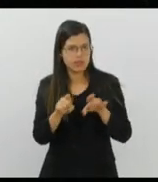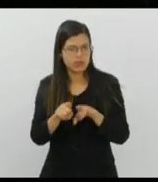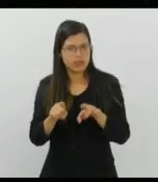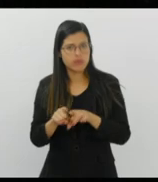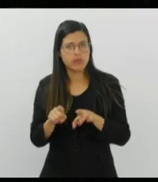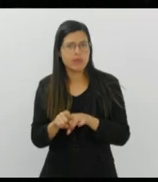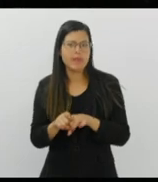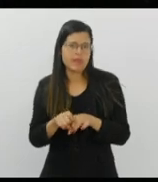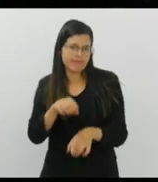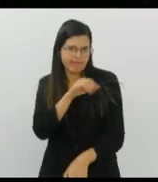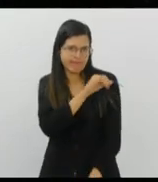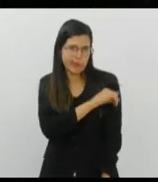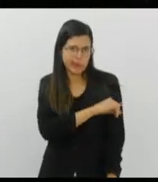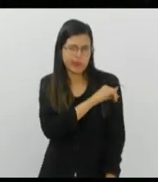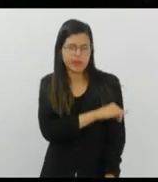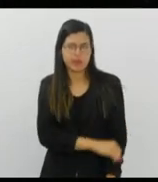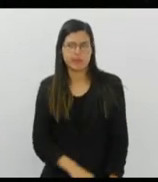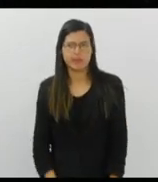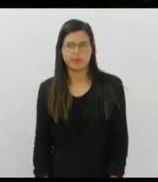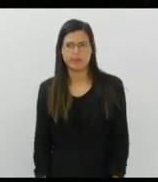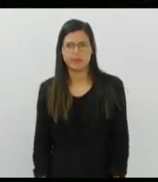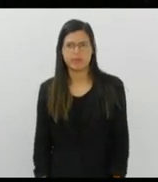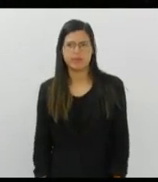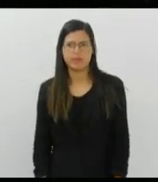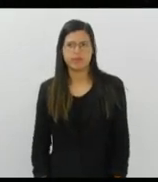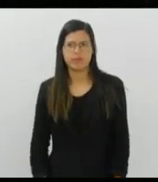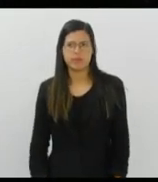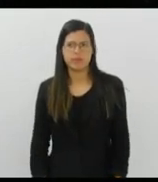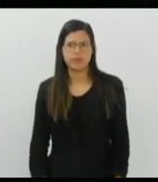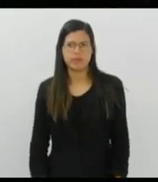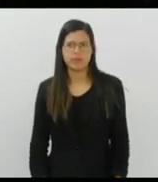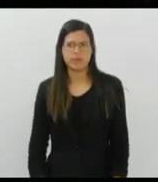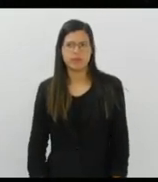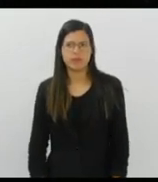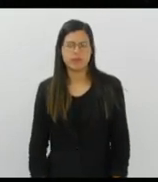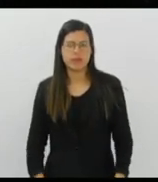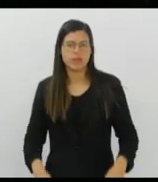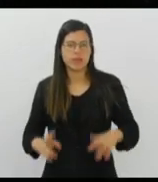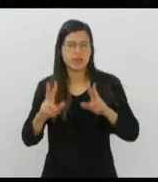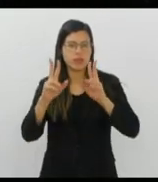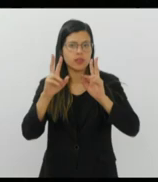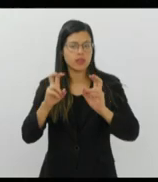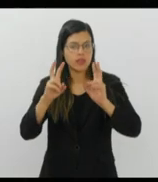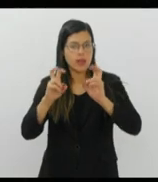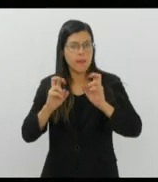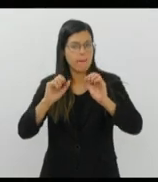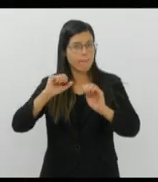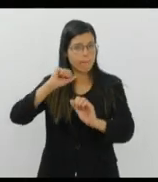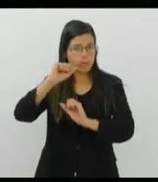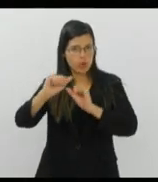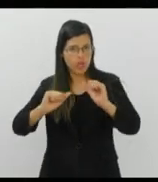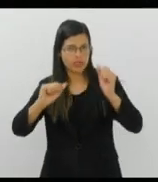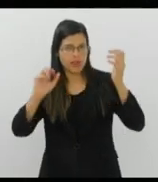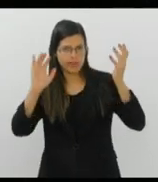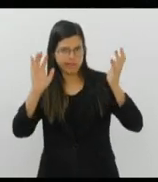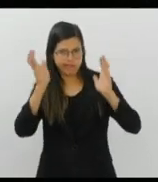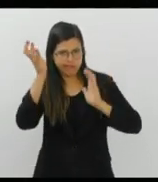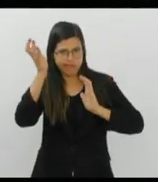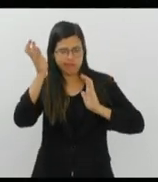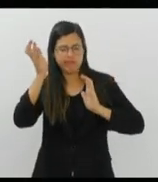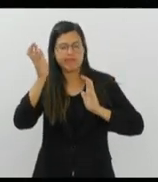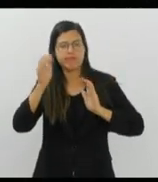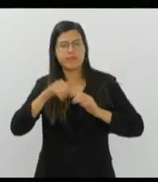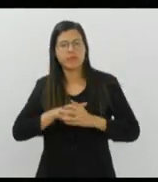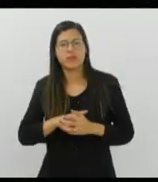no estado do Rio de Janeiro, que é o tema das mudanças climáticas.